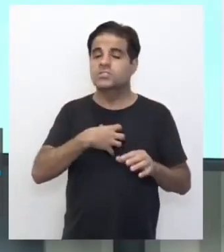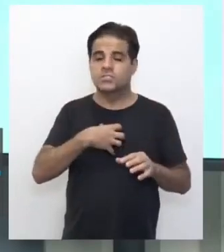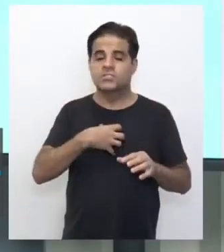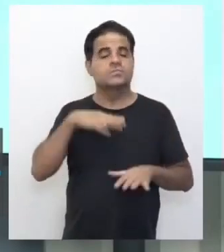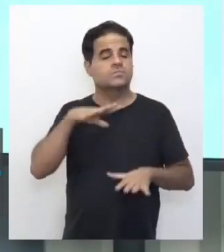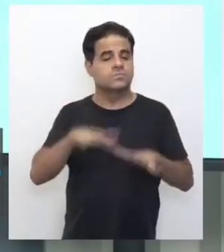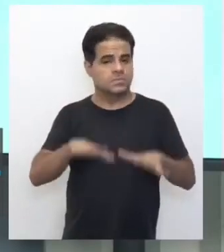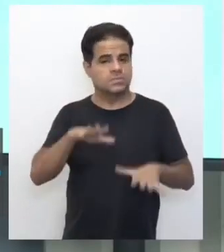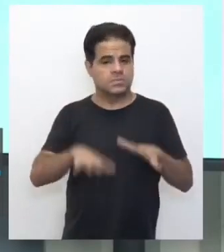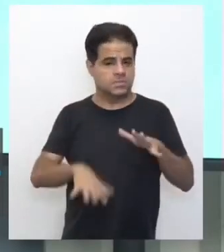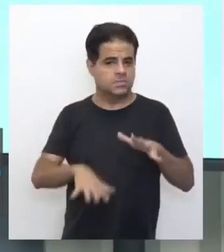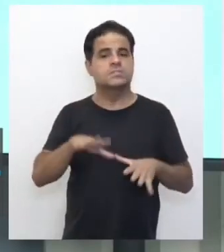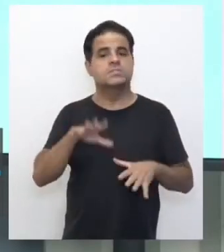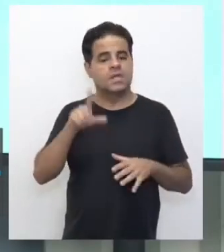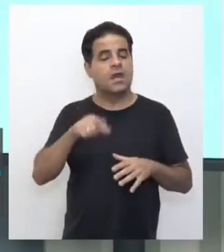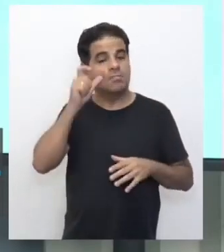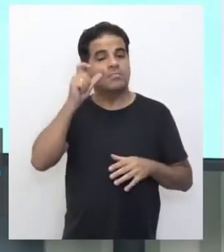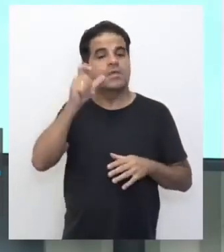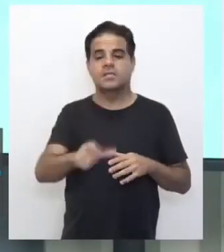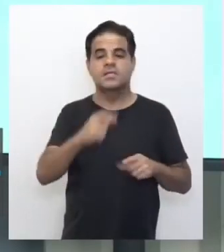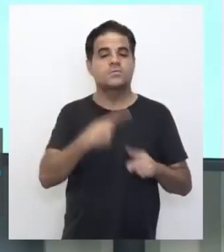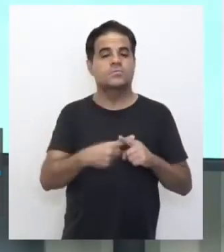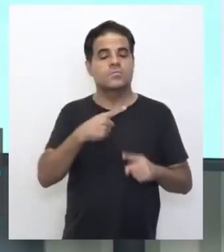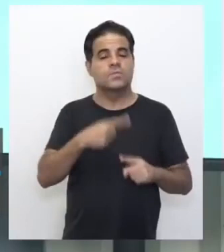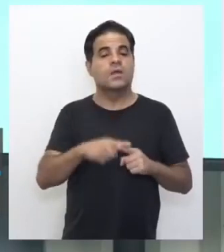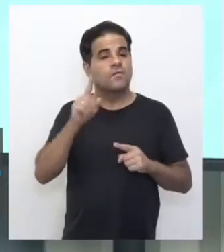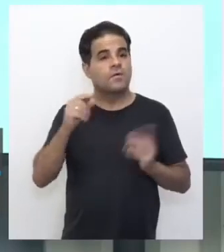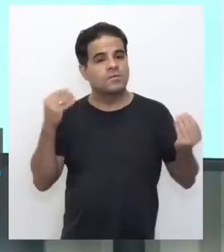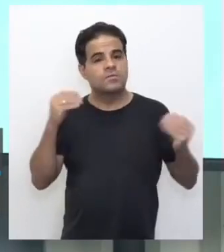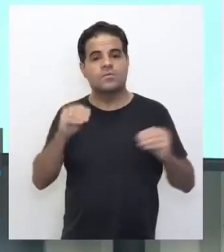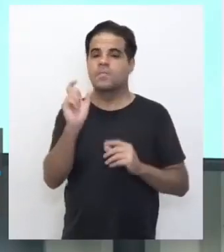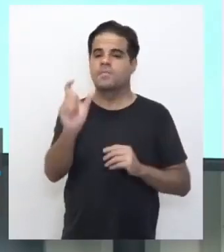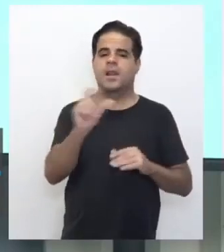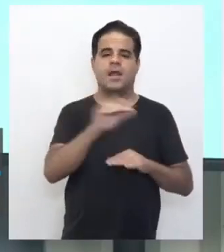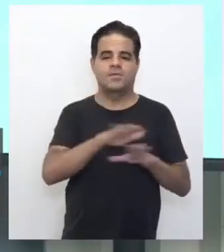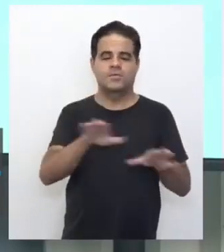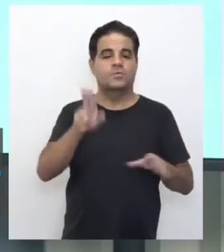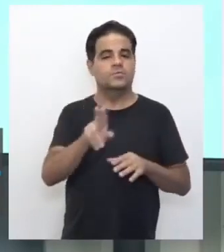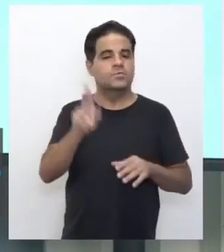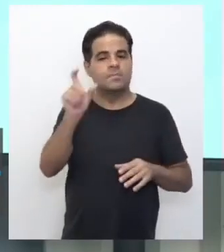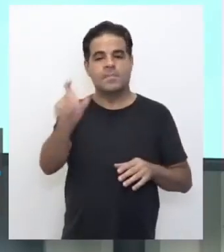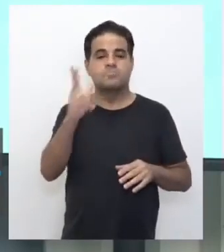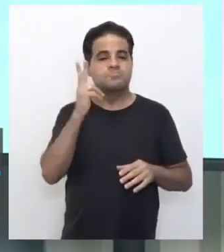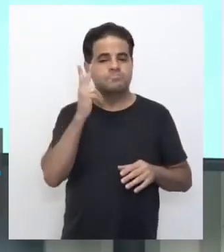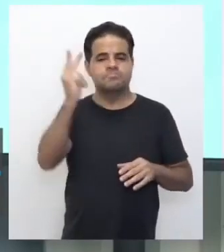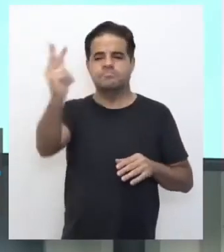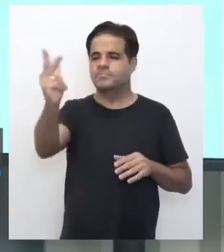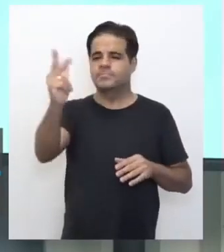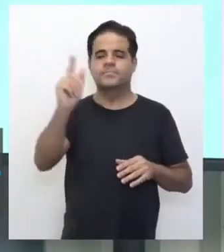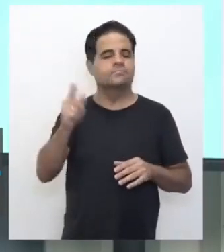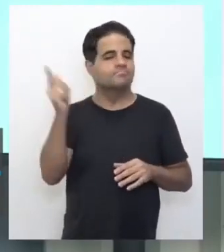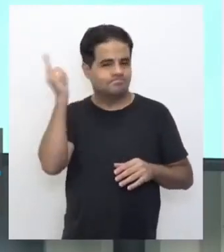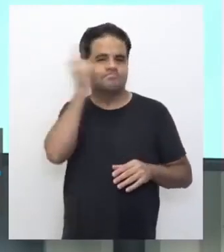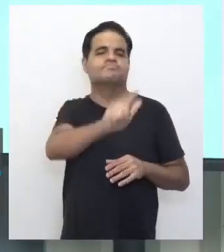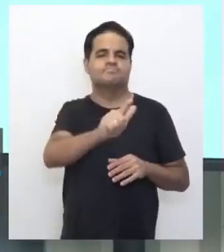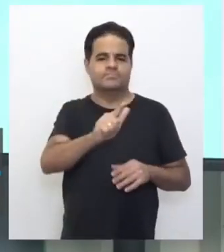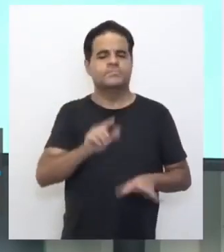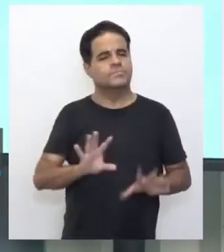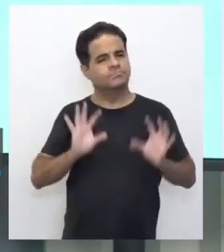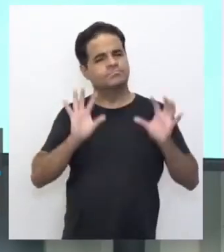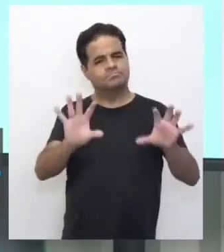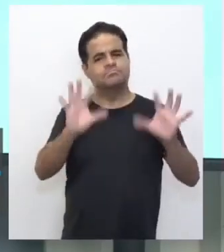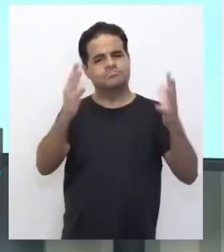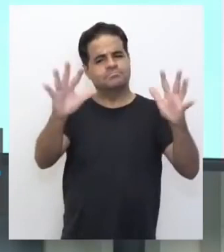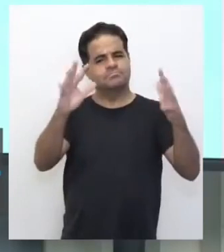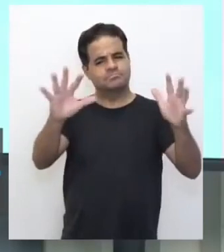às vezes isso é interessante, porque foi lá e colocou apenas uma palavra, não usou as palavras que são comuns e mesmo assim conseguiu o efeito.